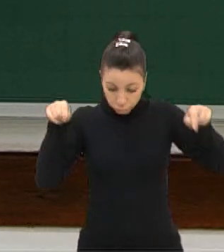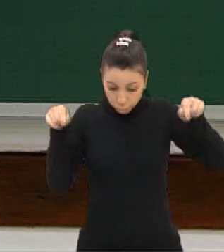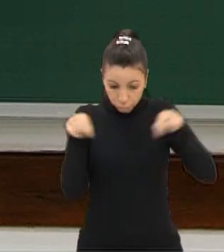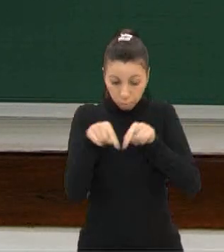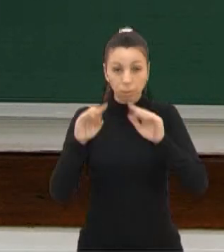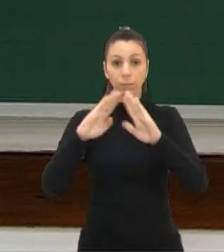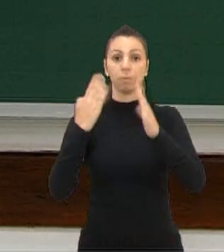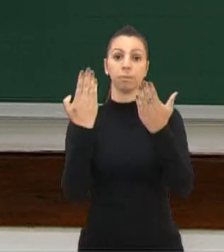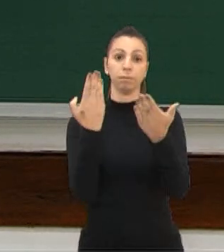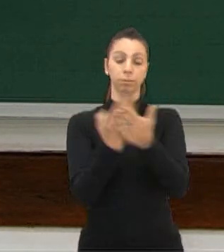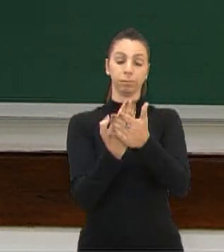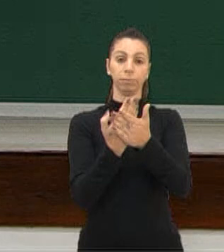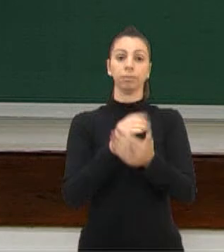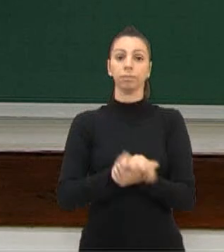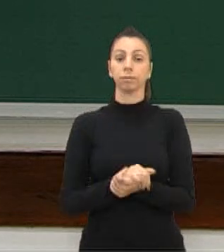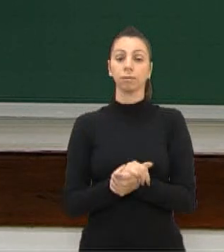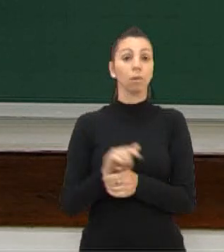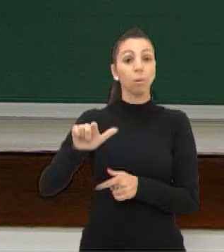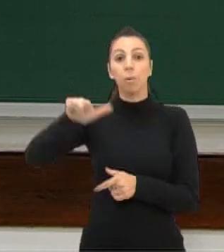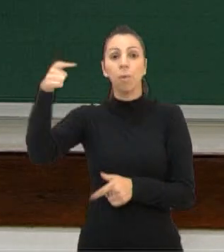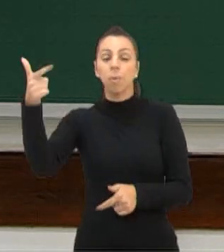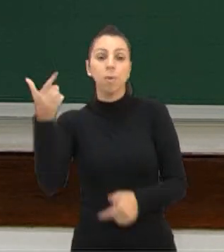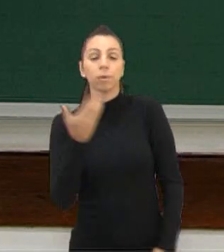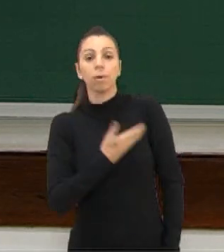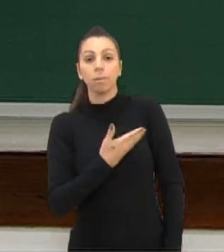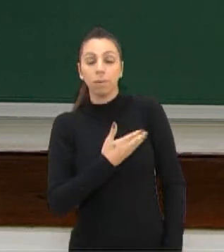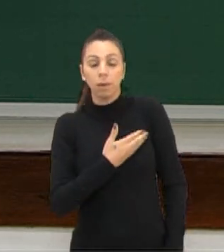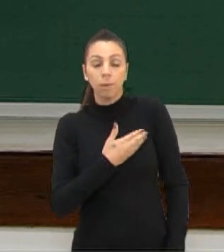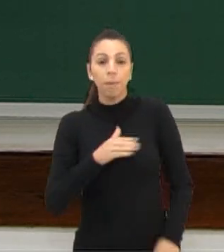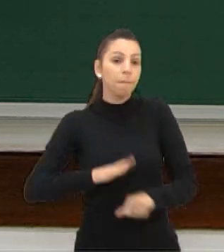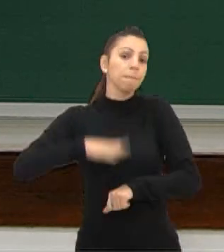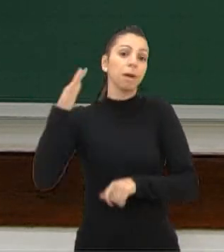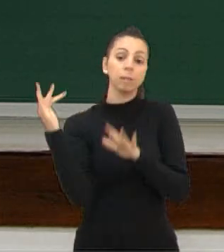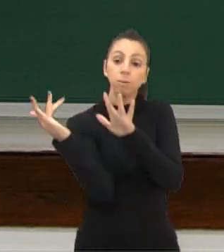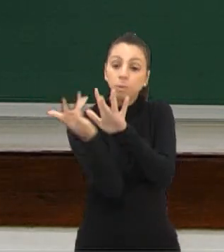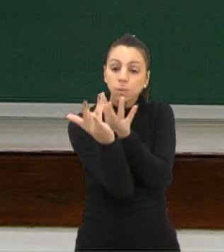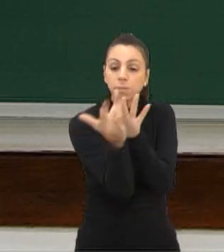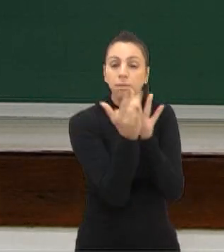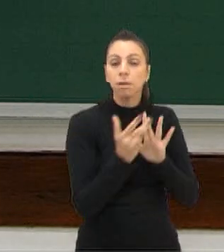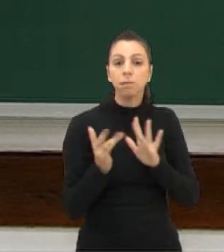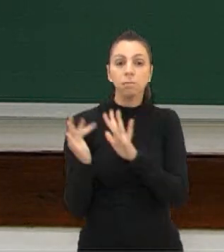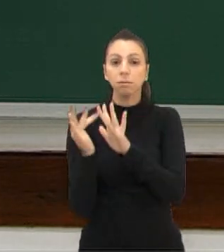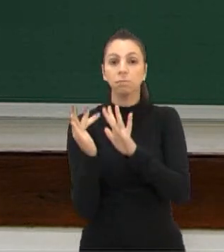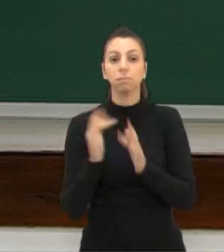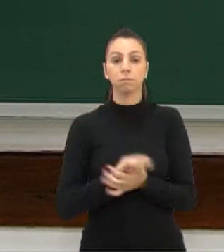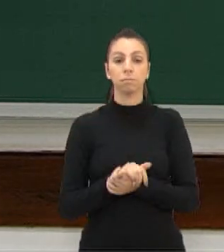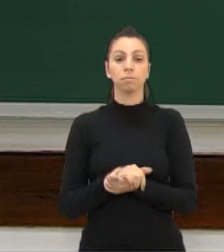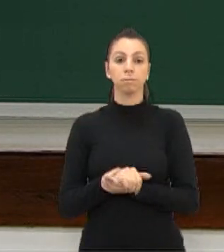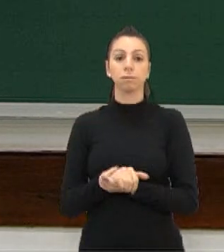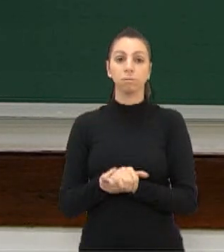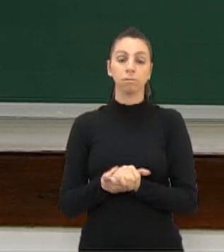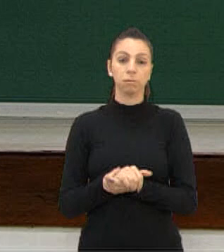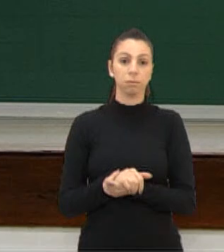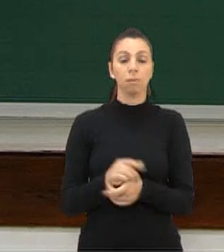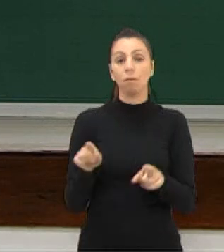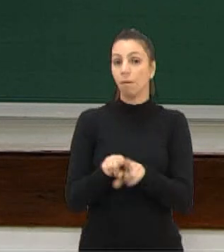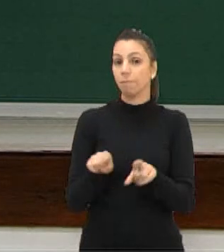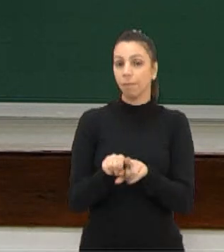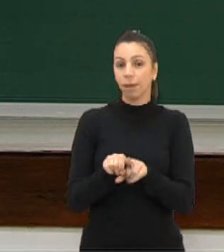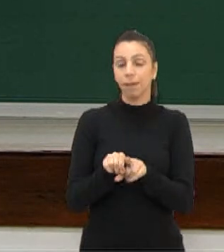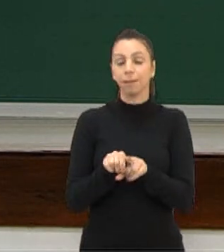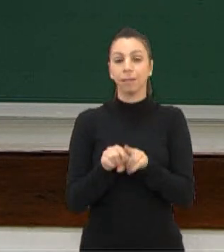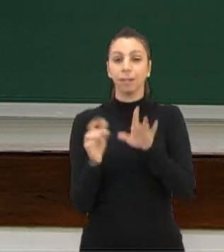Com um outro amigo, você vai ter um pouco mais de contato também, mas ainda assim não vai ser aquele contato que você tem na socialização